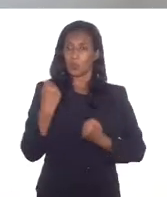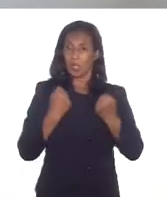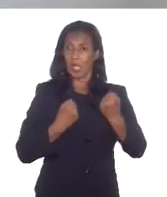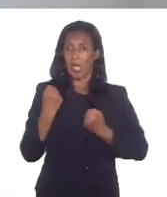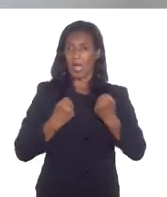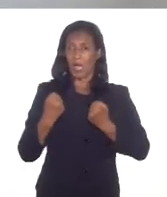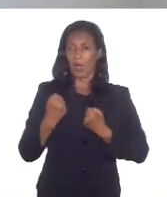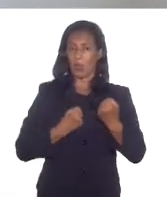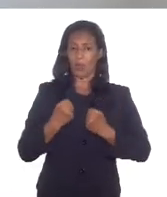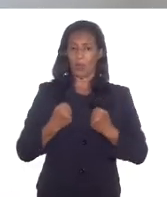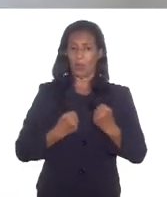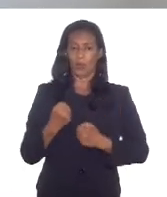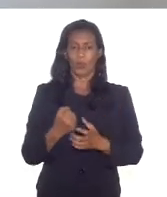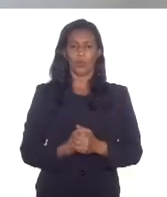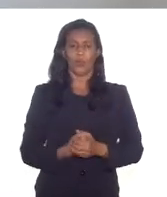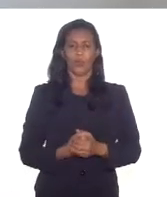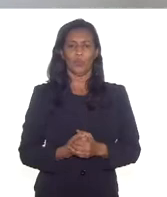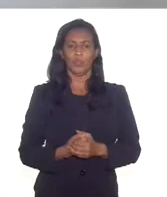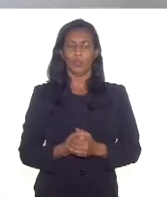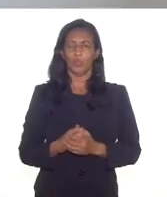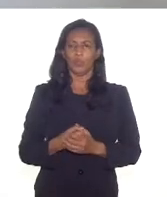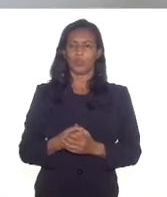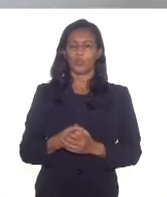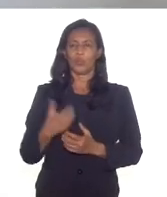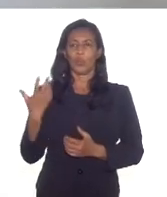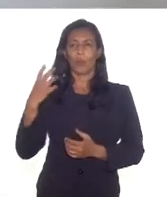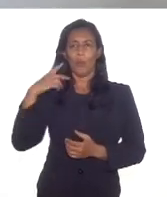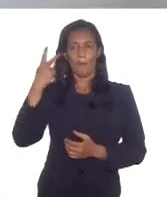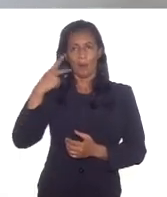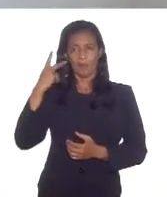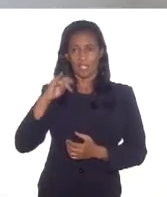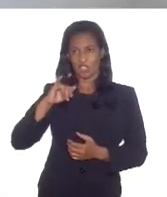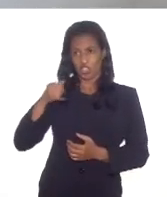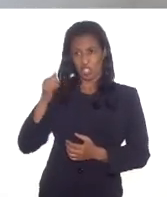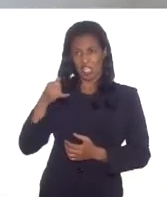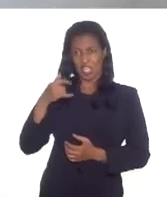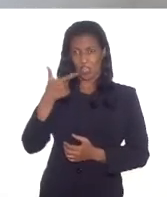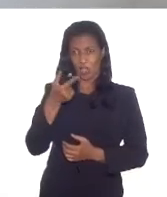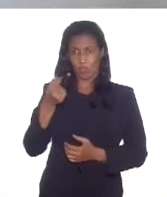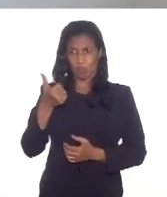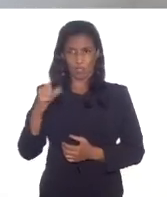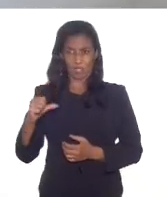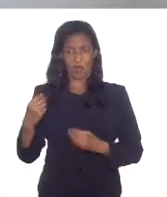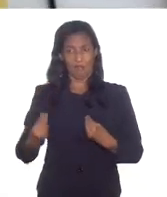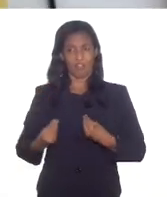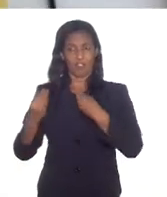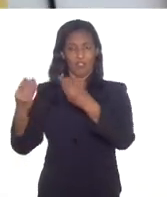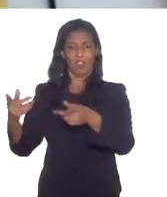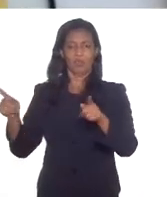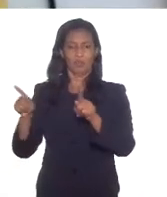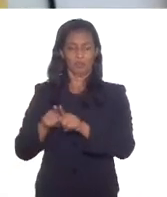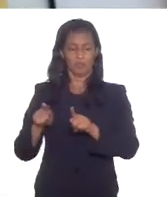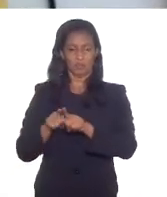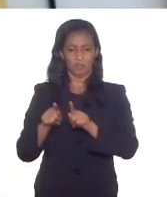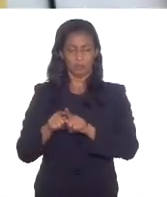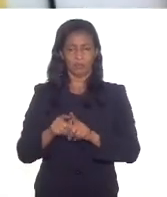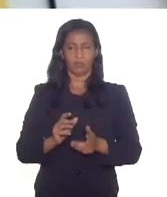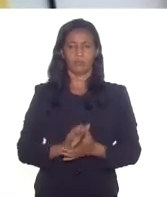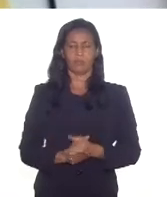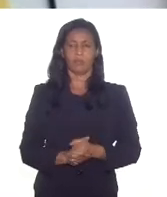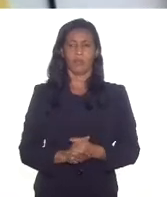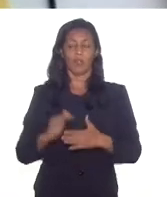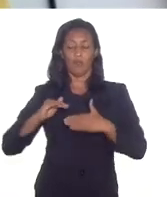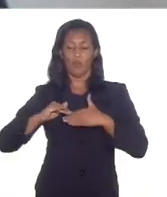final do mandato que terminou em janeiro de 2019. Fora... Me permite uma parte, presidente? Já,